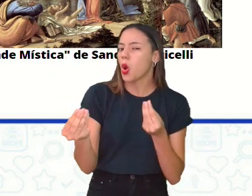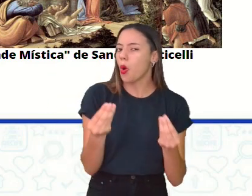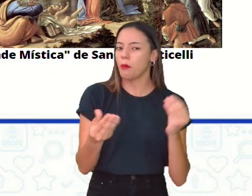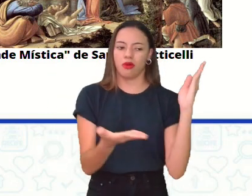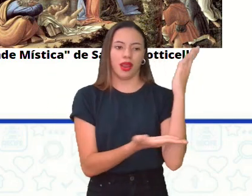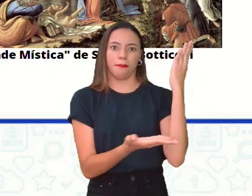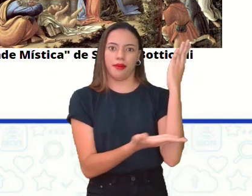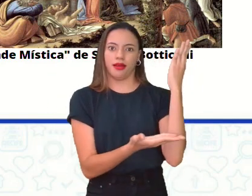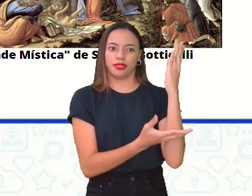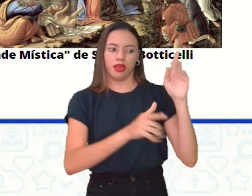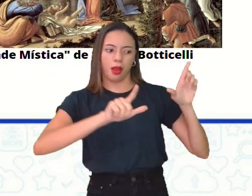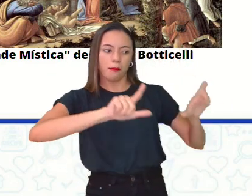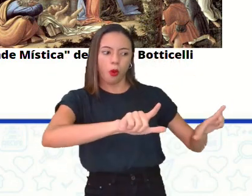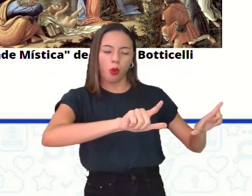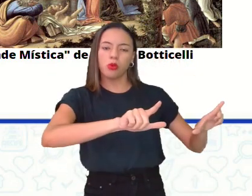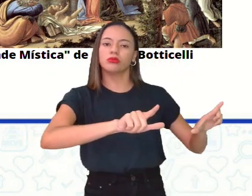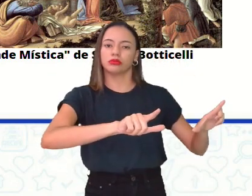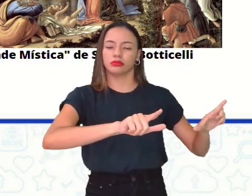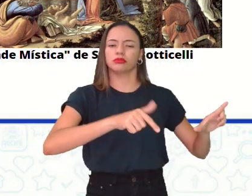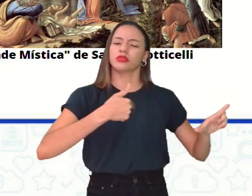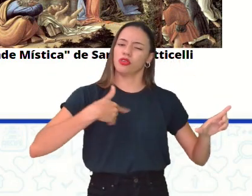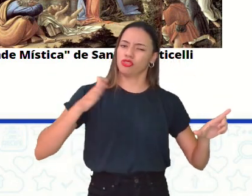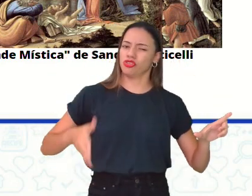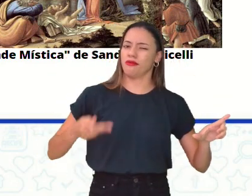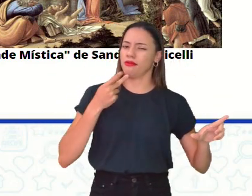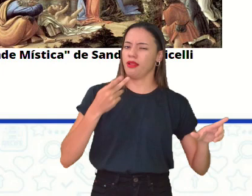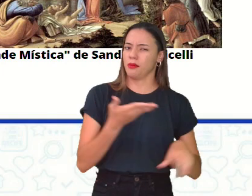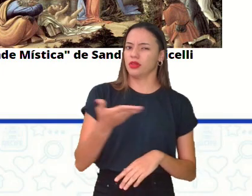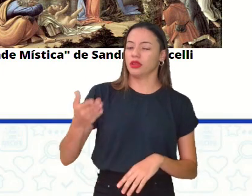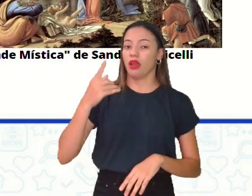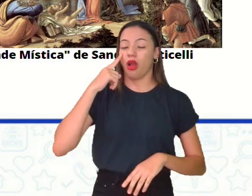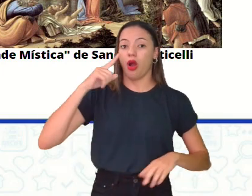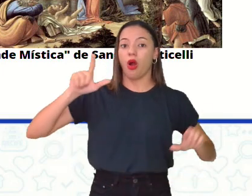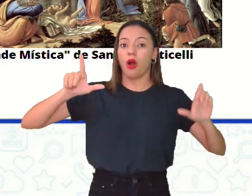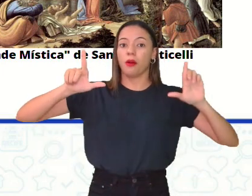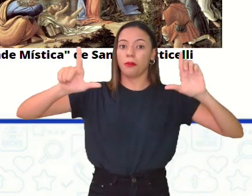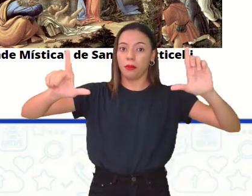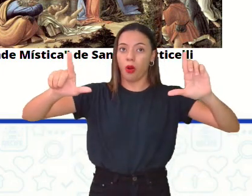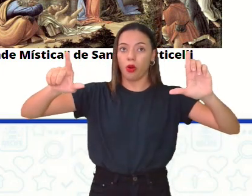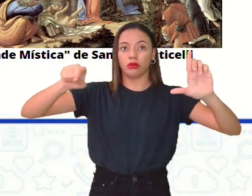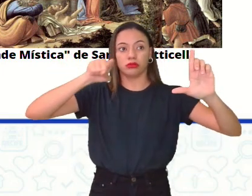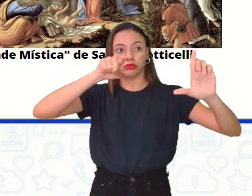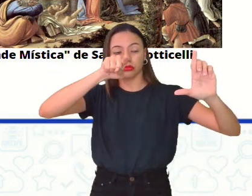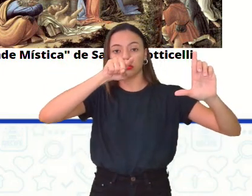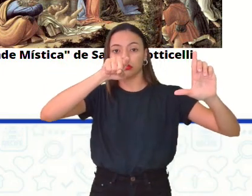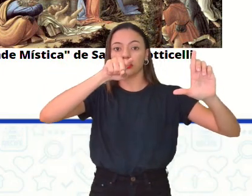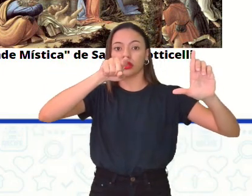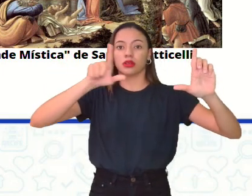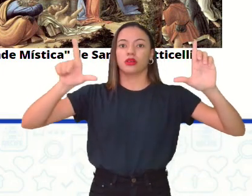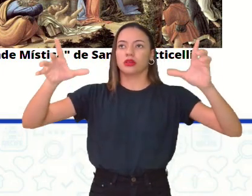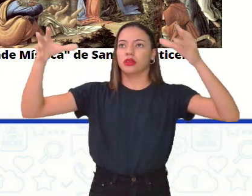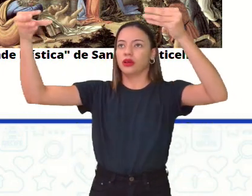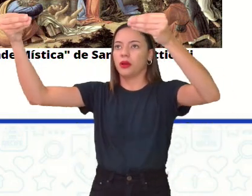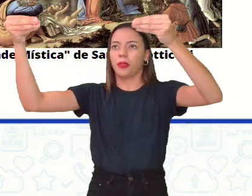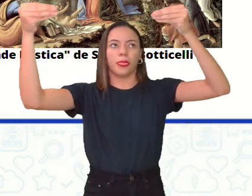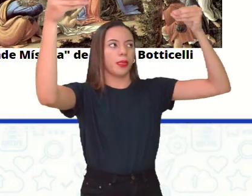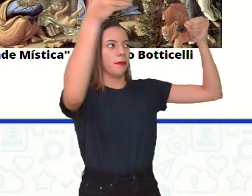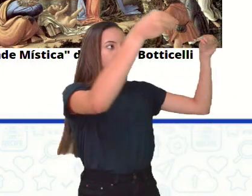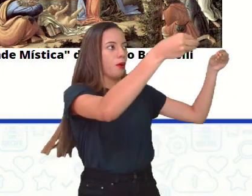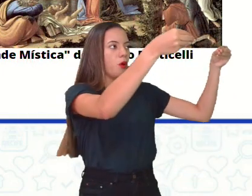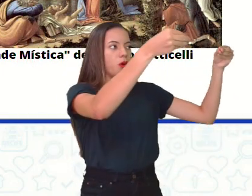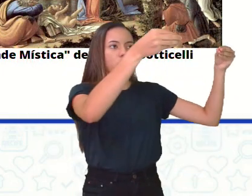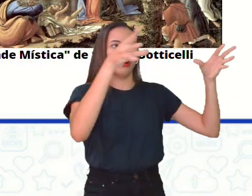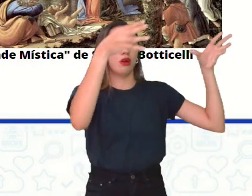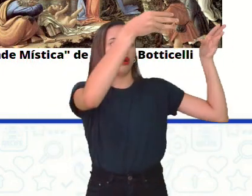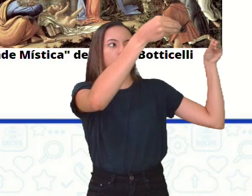outros momentos em aula que a tela, o quadro móvel, que a gente tira de um canto, bota no outro, tira de uma parede,